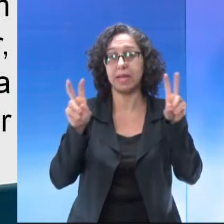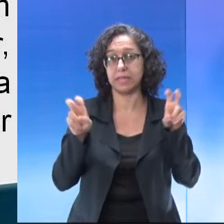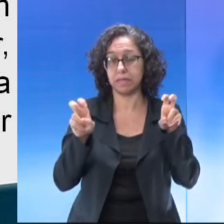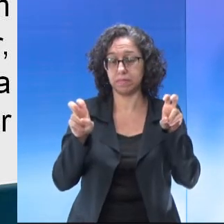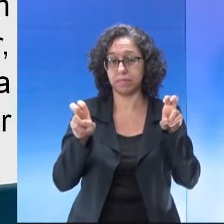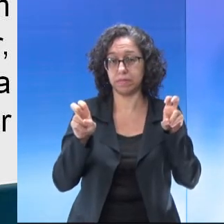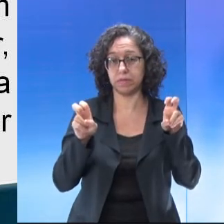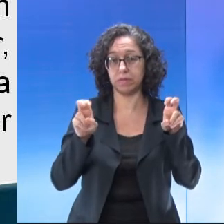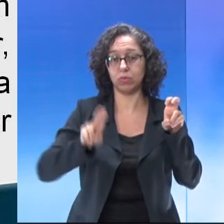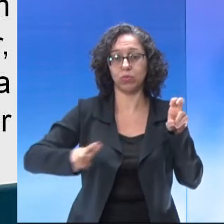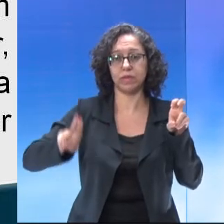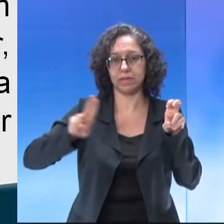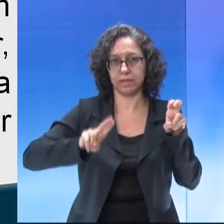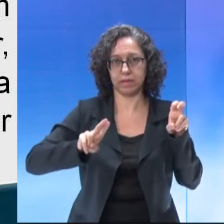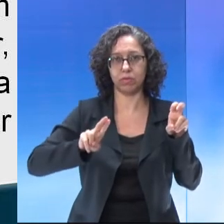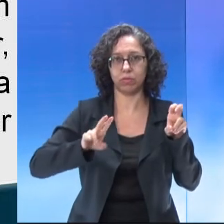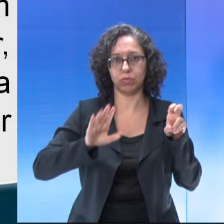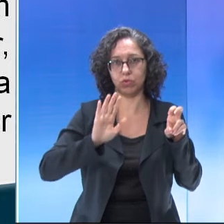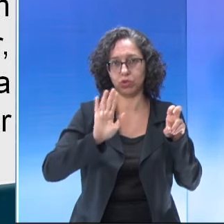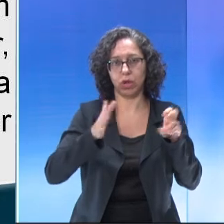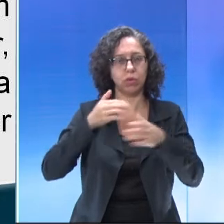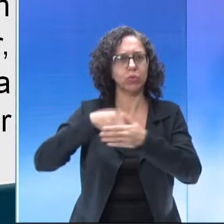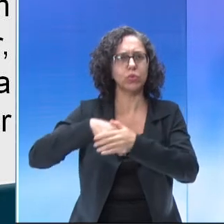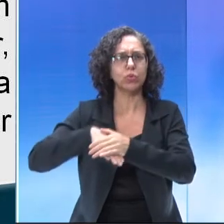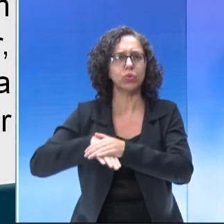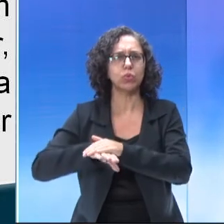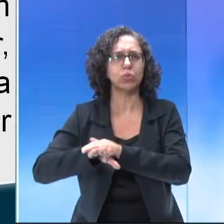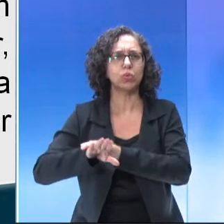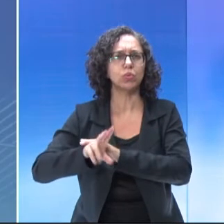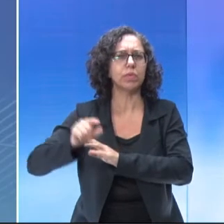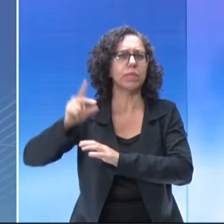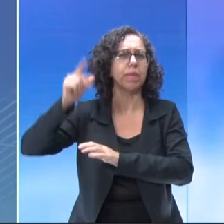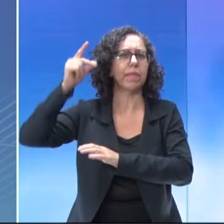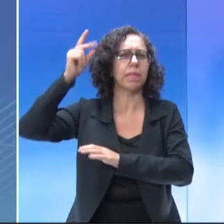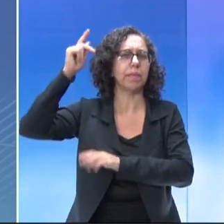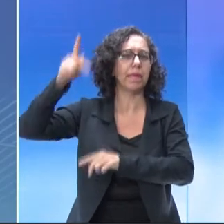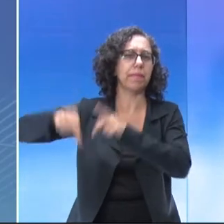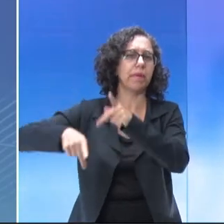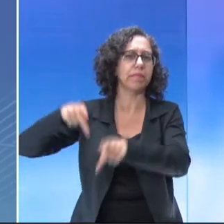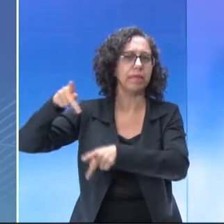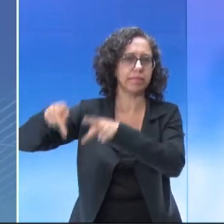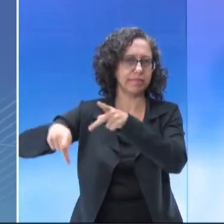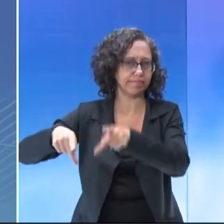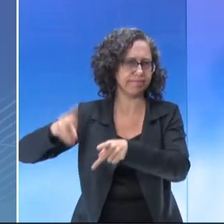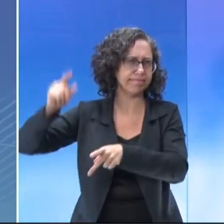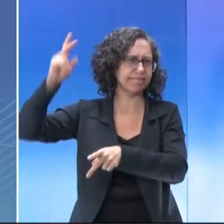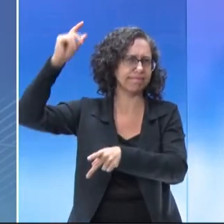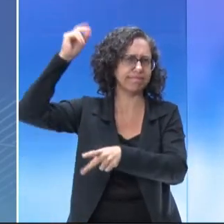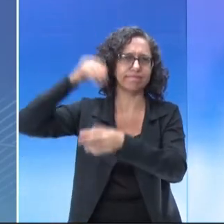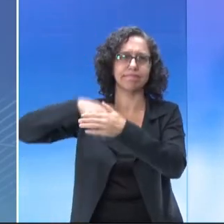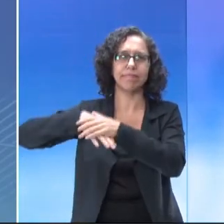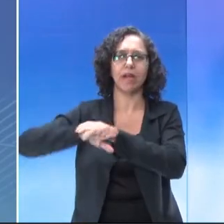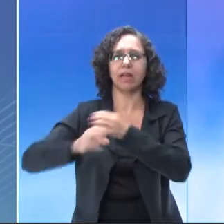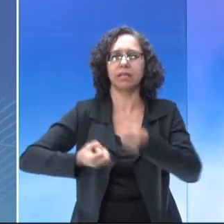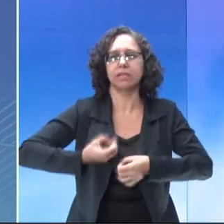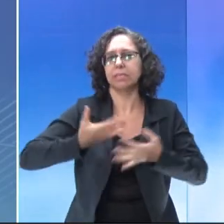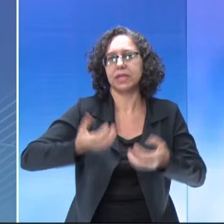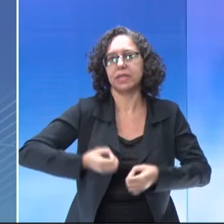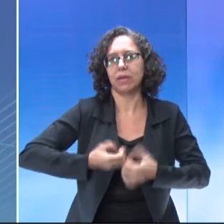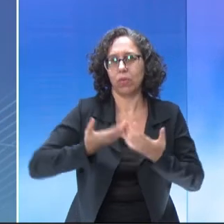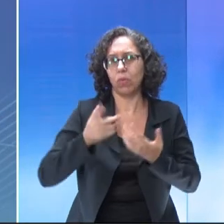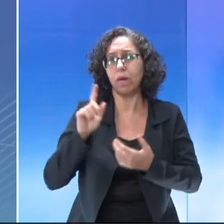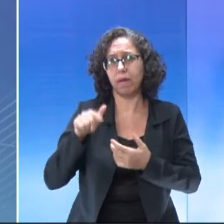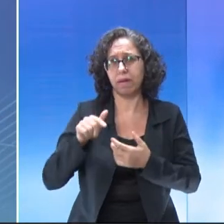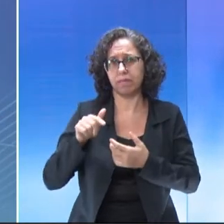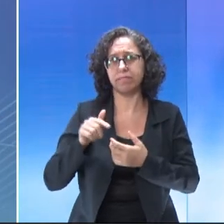essas aspas, elas foram usadas, é um dito popular. Né? O que é dito popular? Aquilo que não foi comprovado, aquilo que